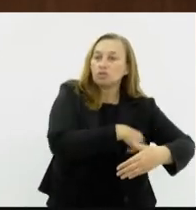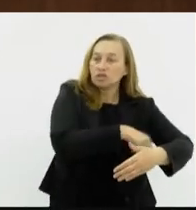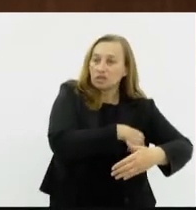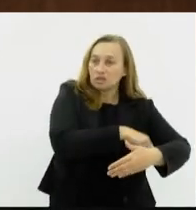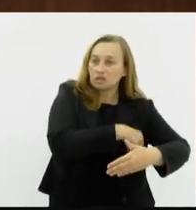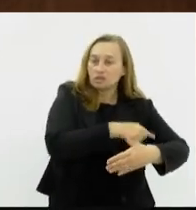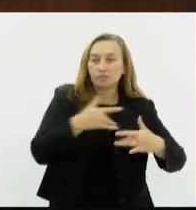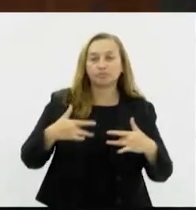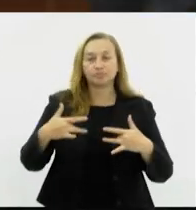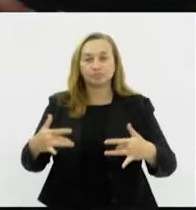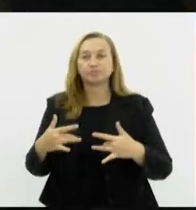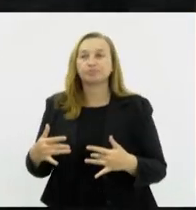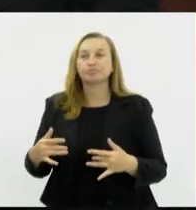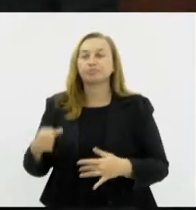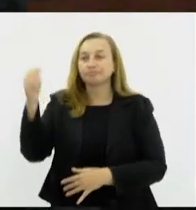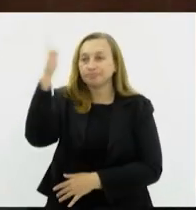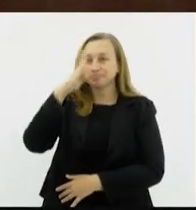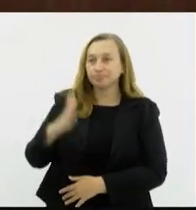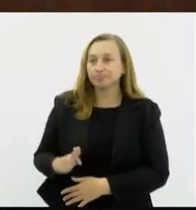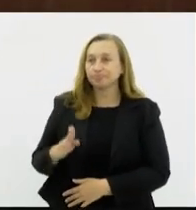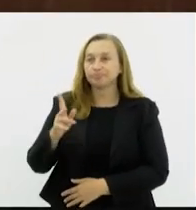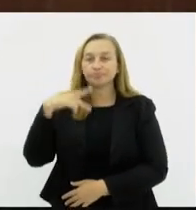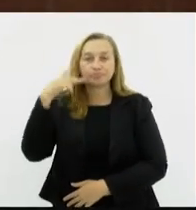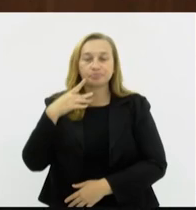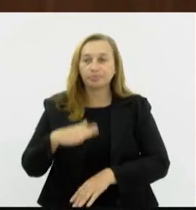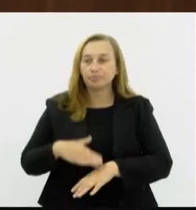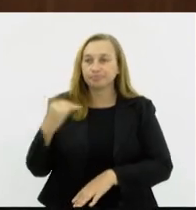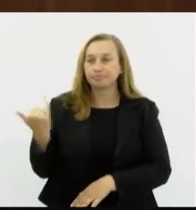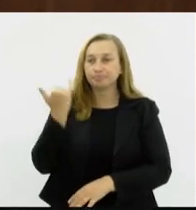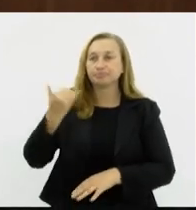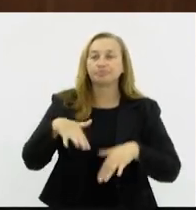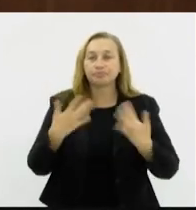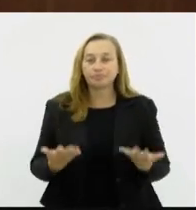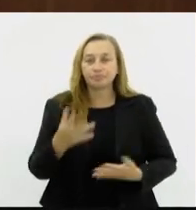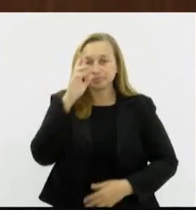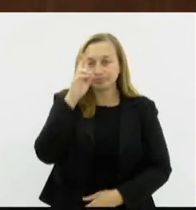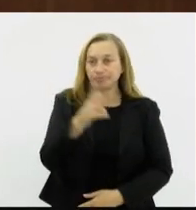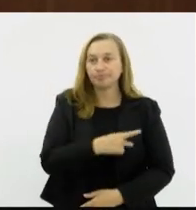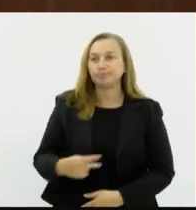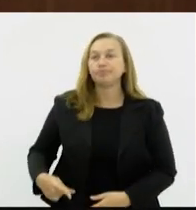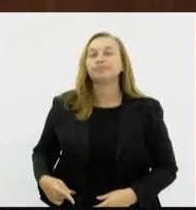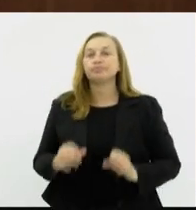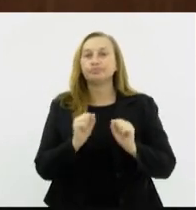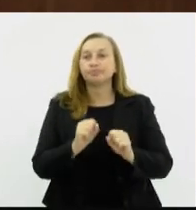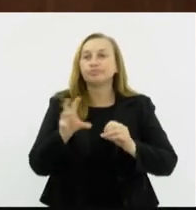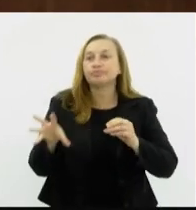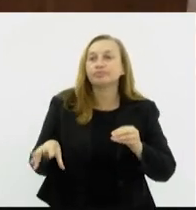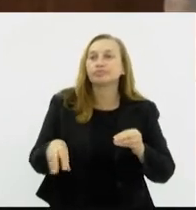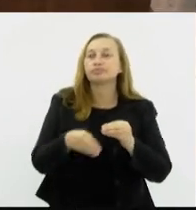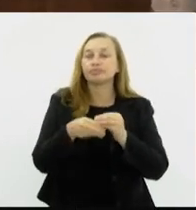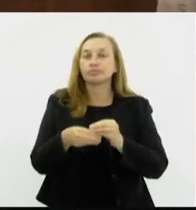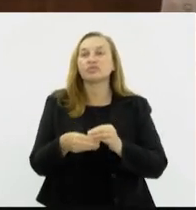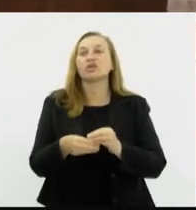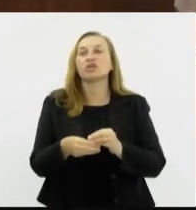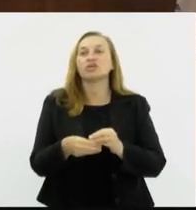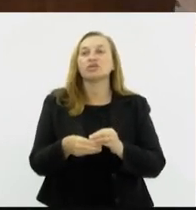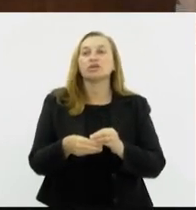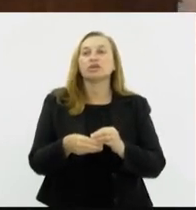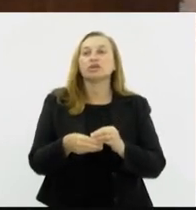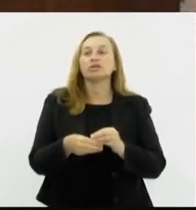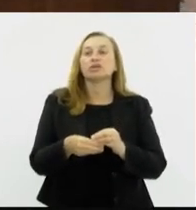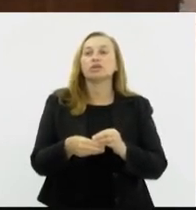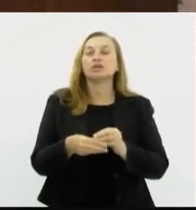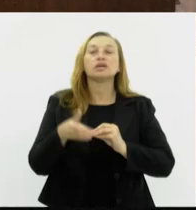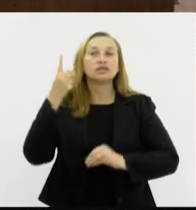Brasil, é uma das políticas mais singular. Então, senhora presidenta, acho que a gente pode juntar, como bem falou aqui